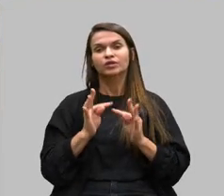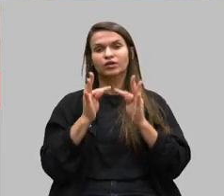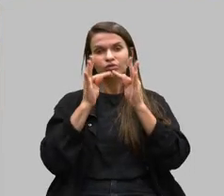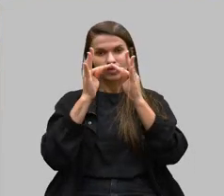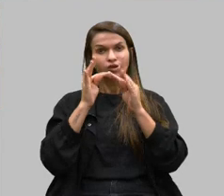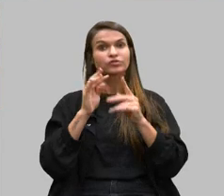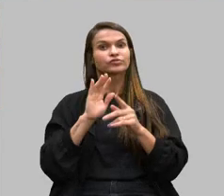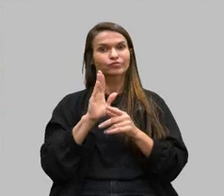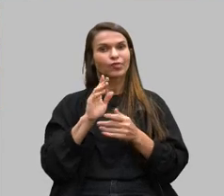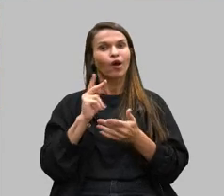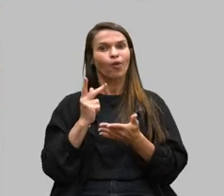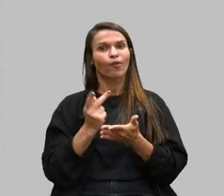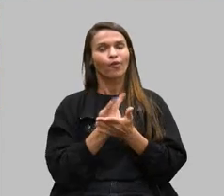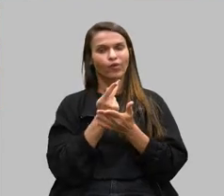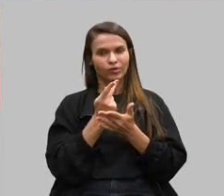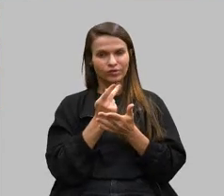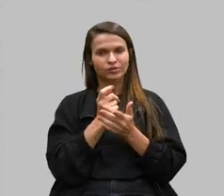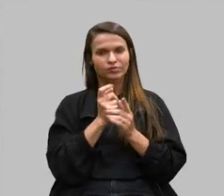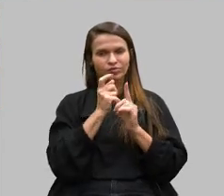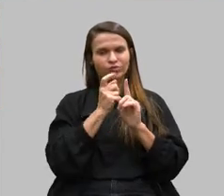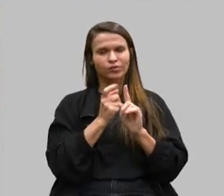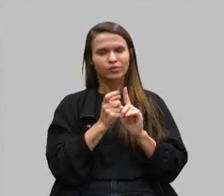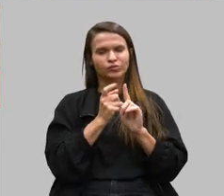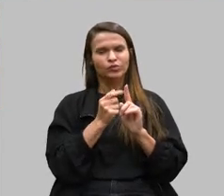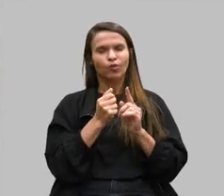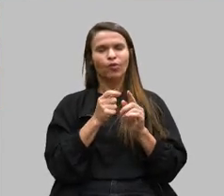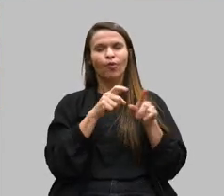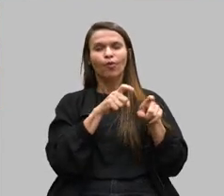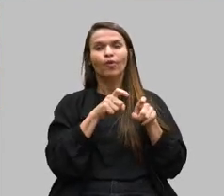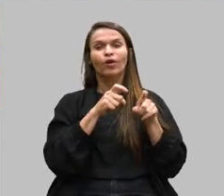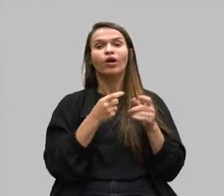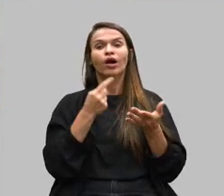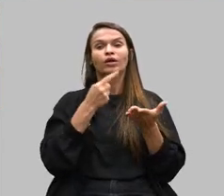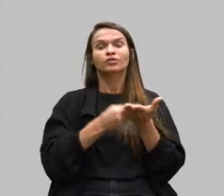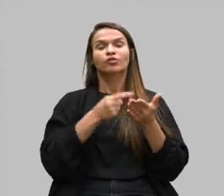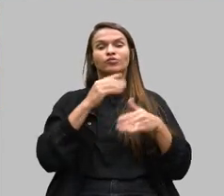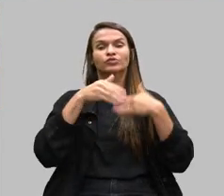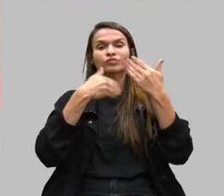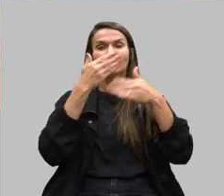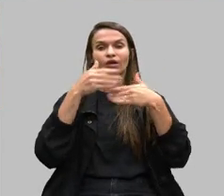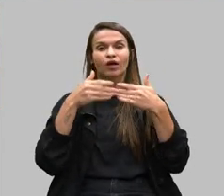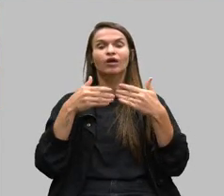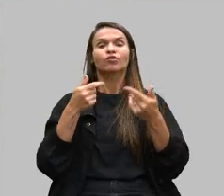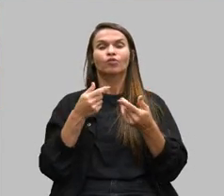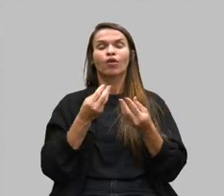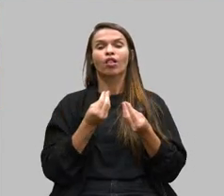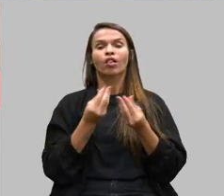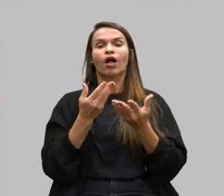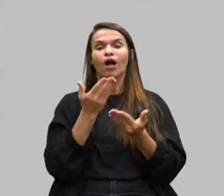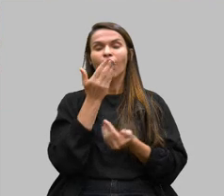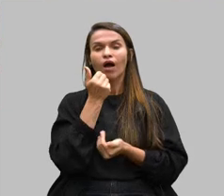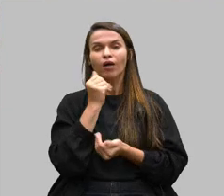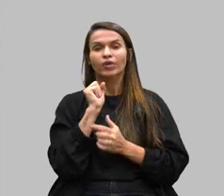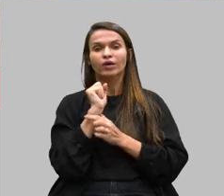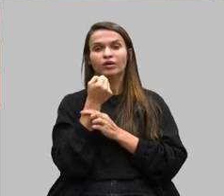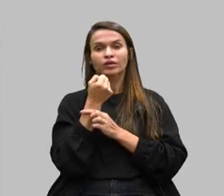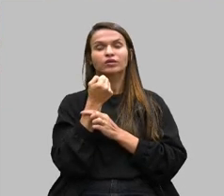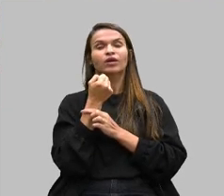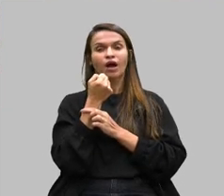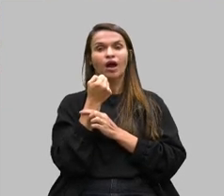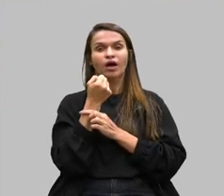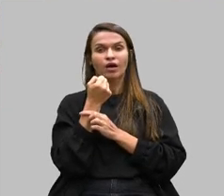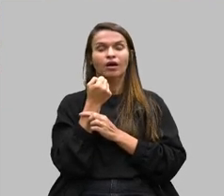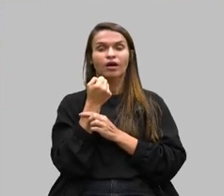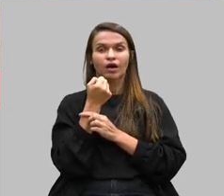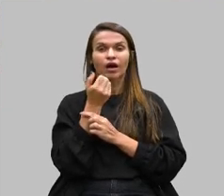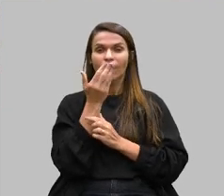acontecido o produtor ele é comprometido com o desenvolvimento com a geração de alimento para garantir a nossa segurança alimentar